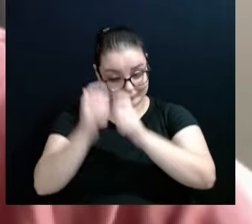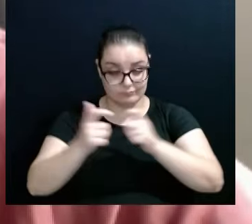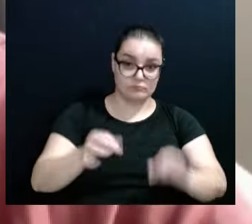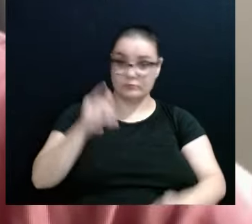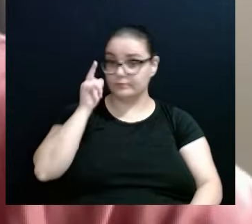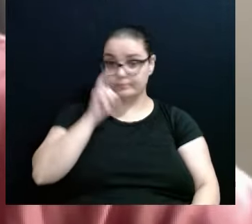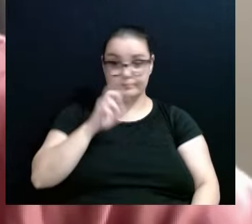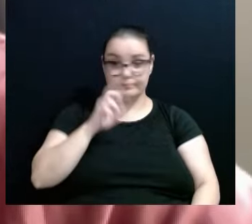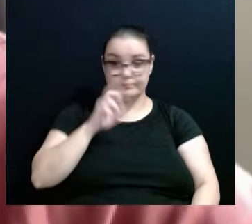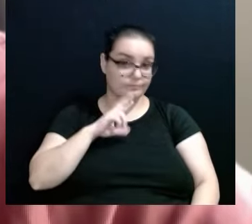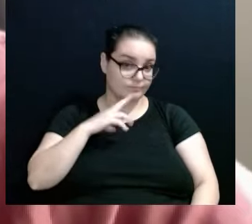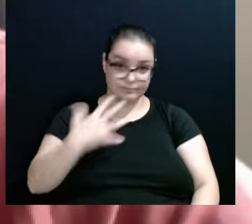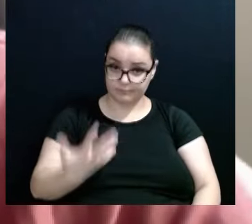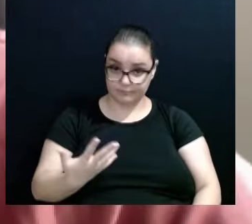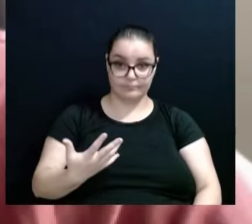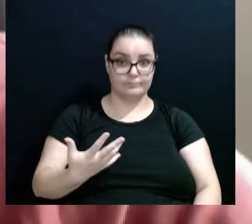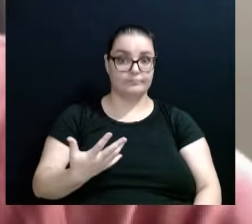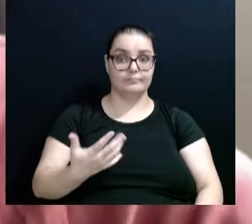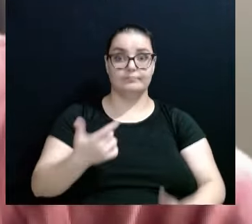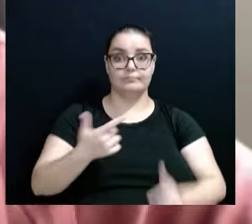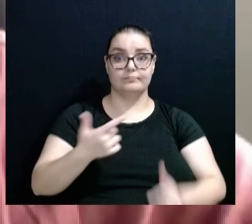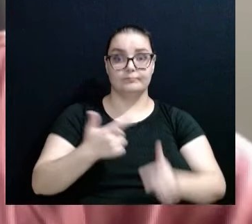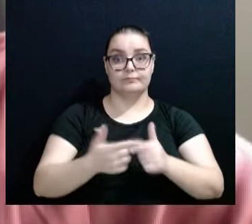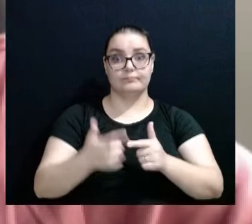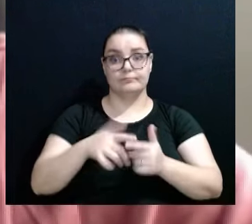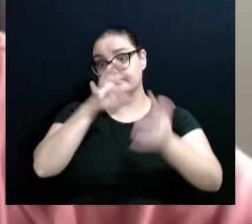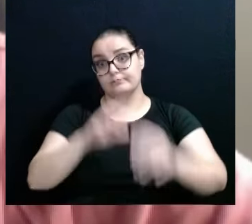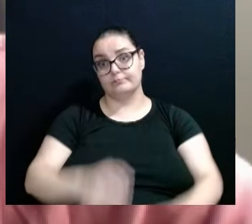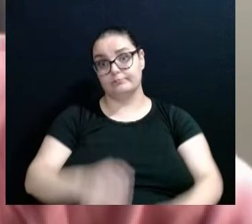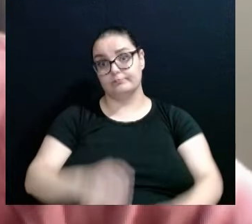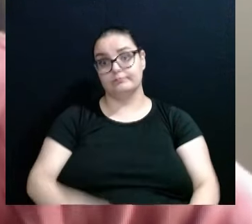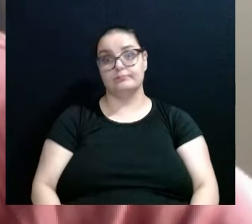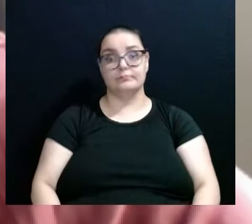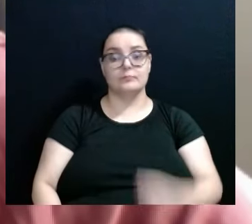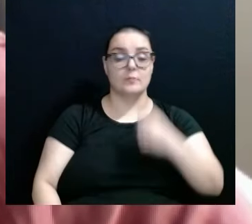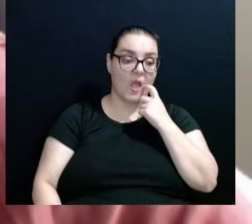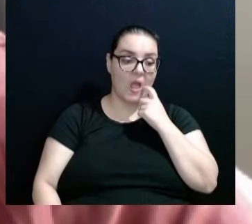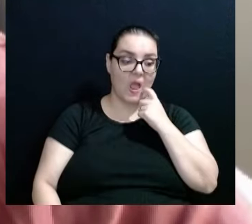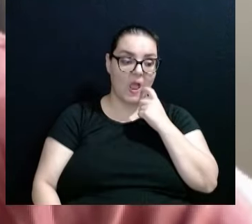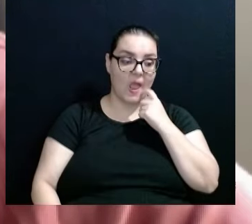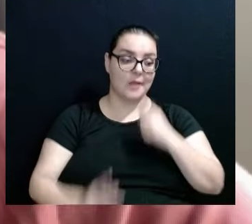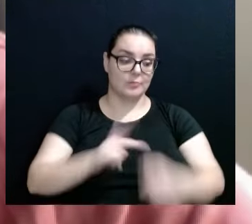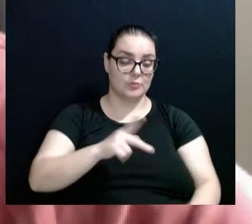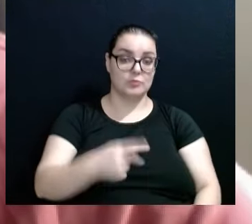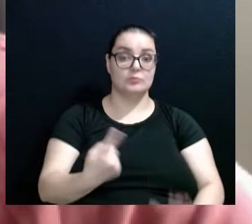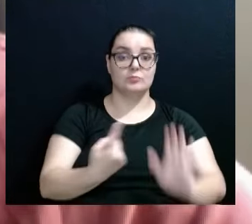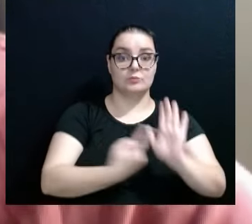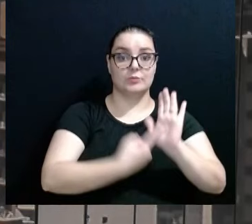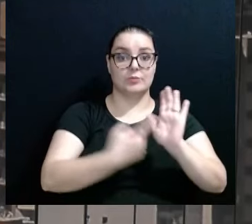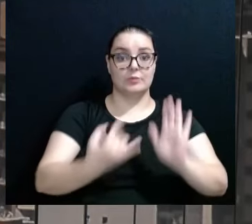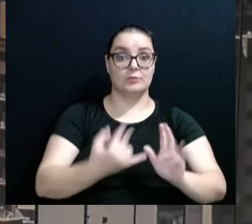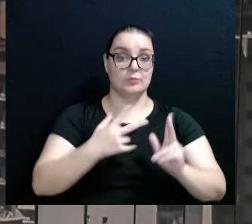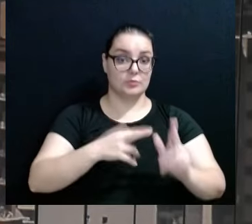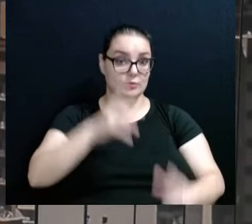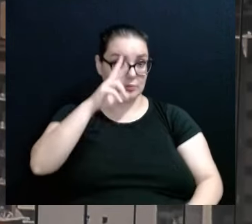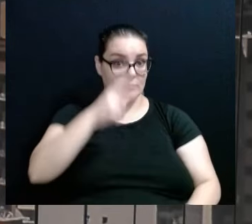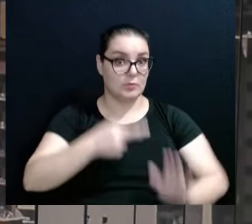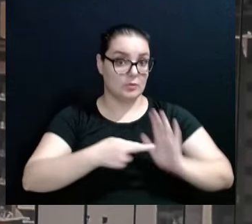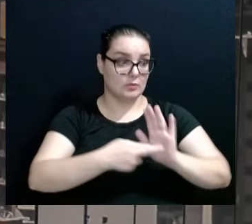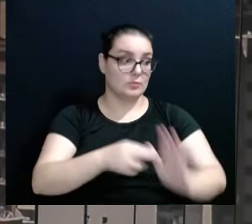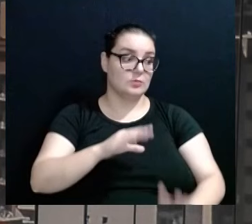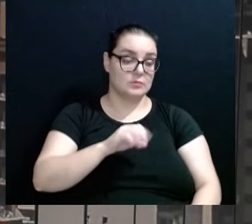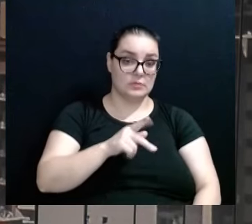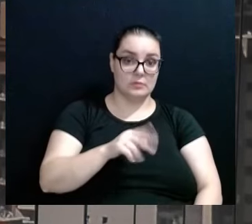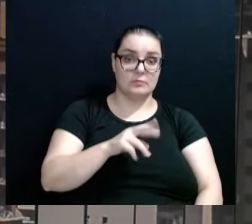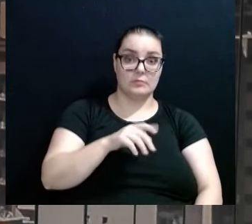grande medida, né? Não consegue resolver a contento esse problema de mudanças climáticas. Agora, professor, um marco importante, o